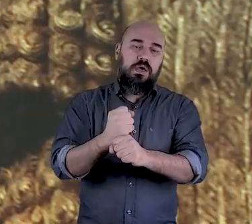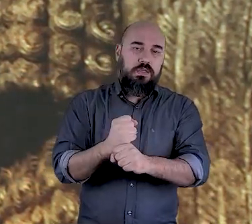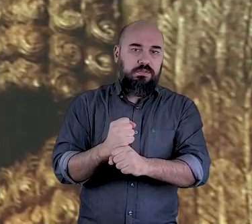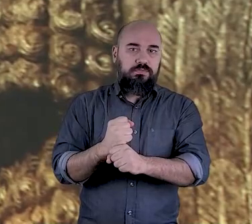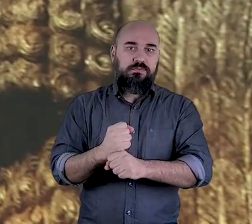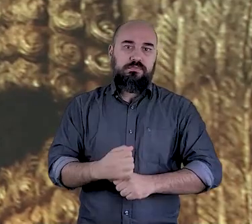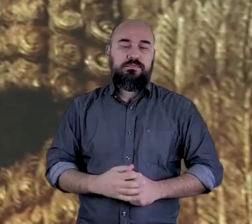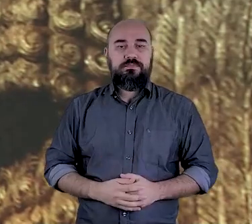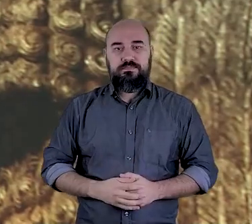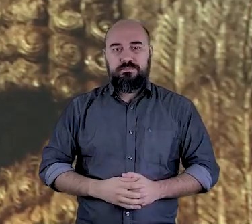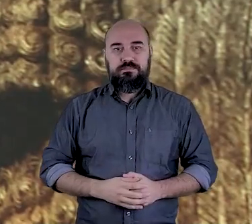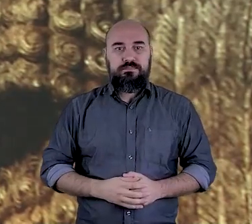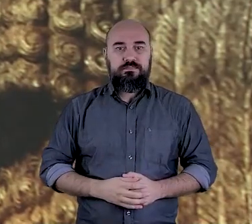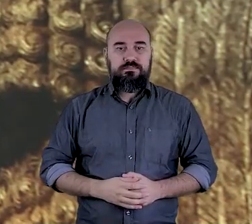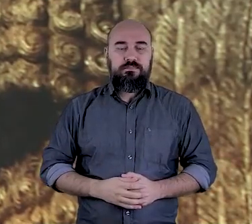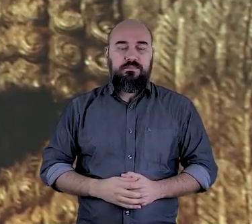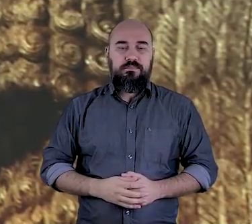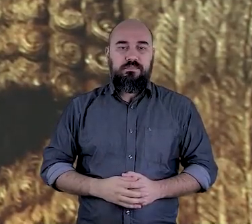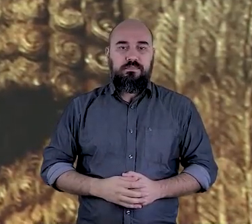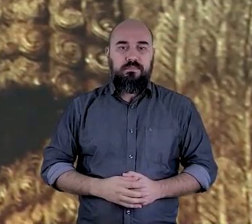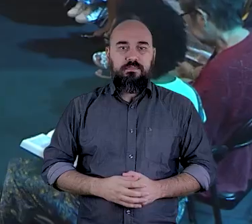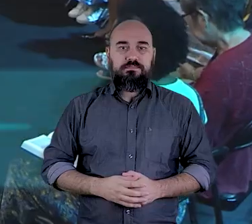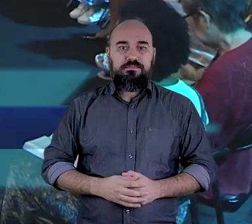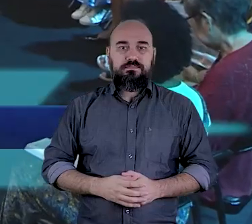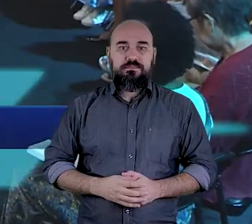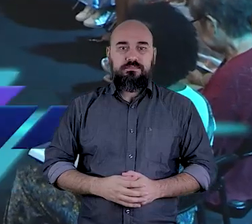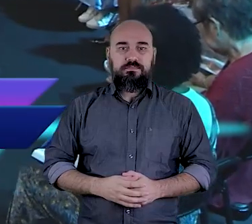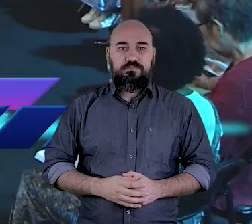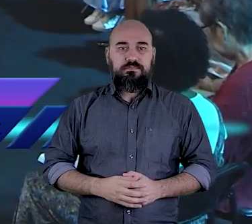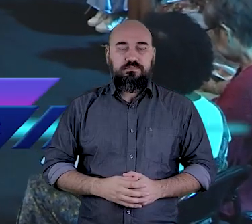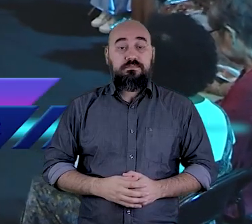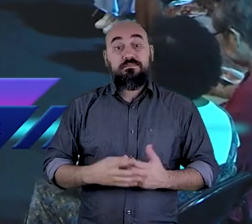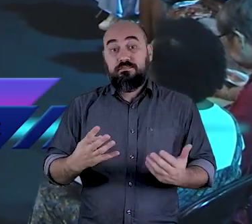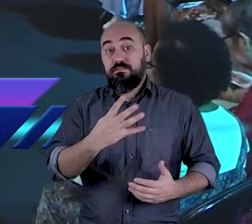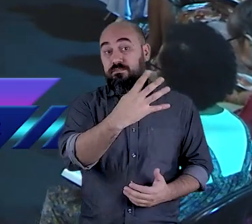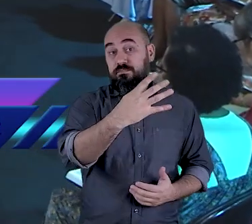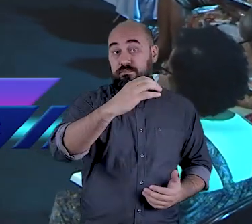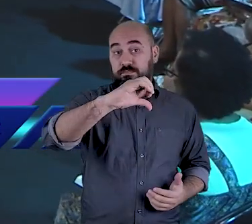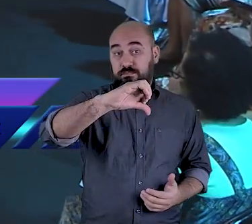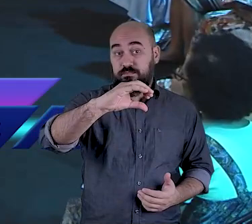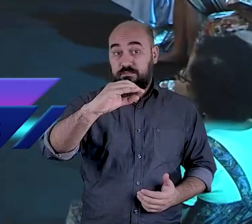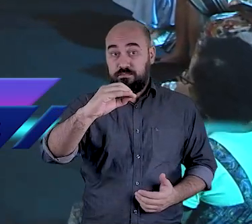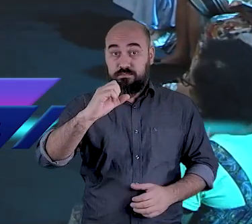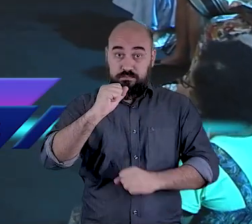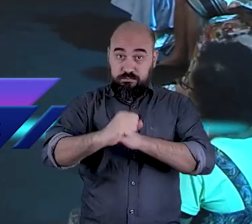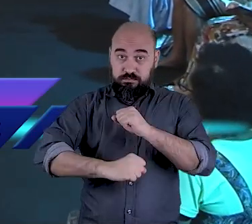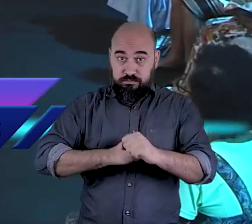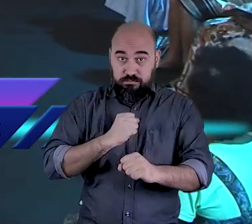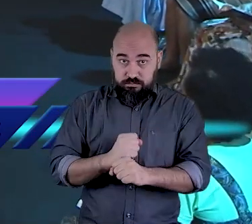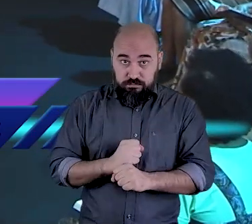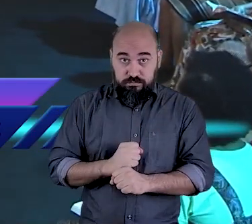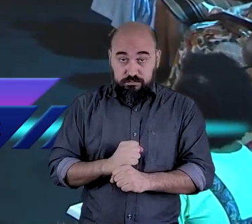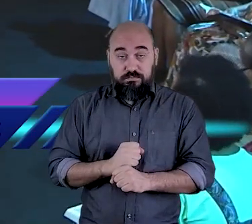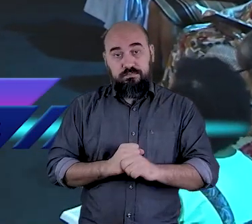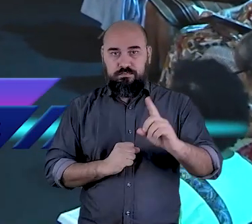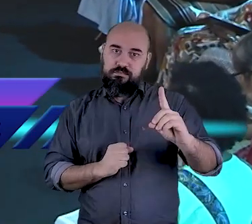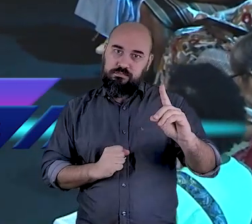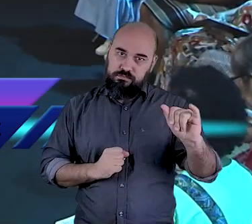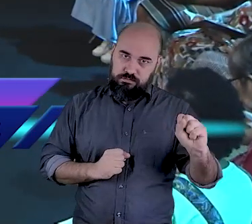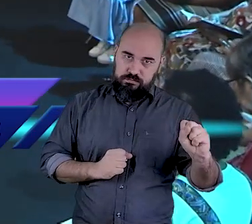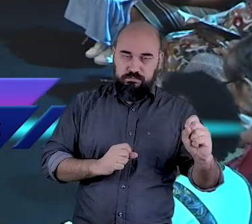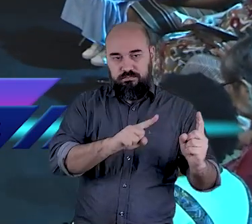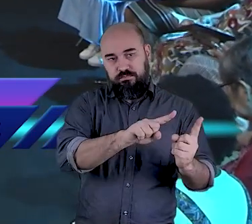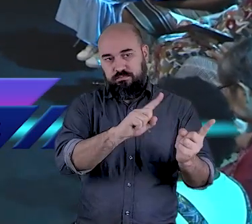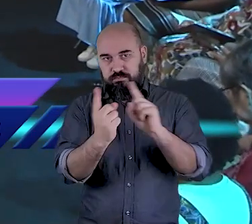490 anos esses 490 anos dias